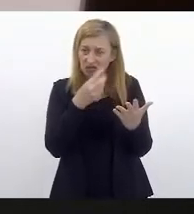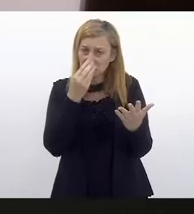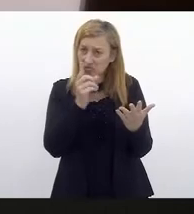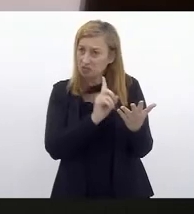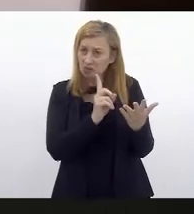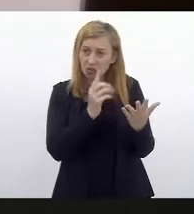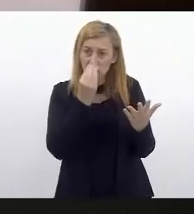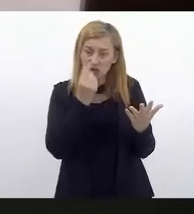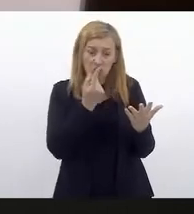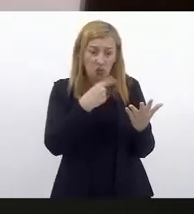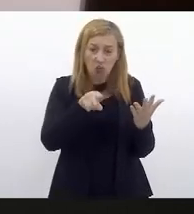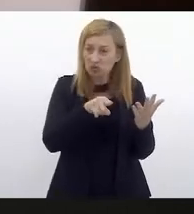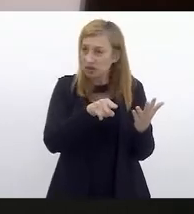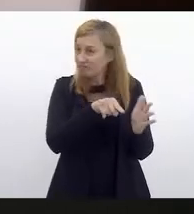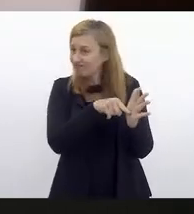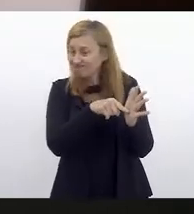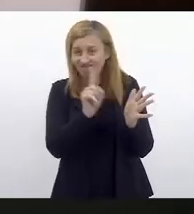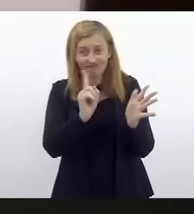clara.